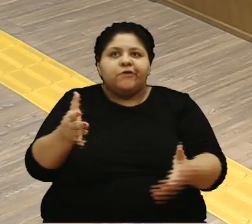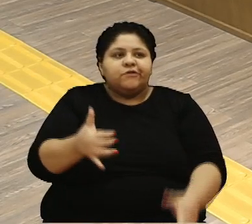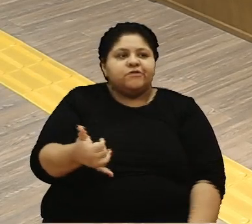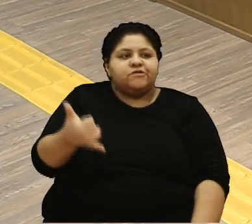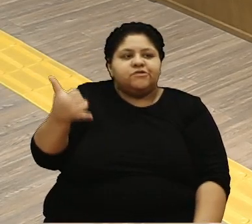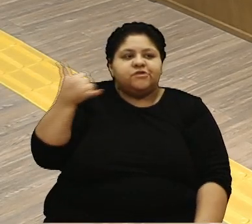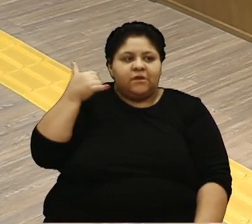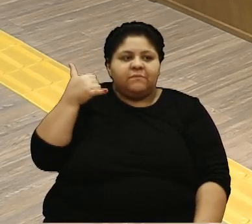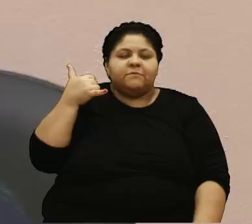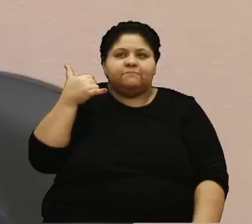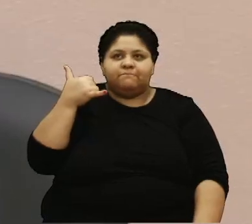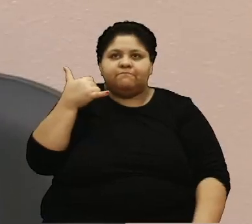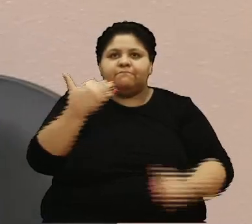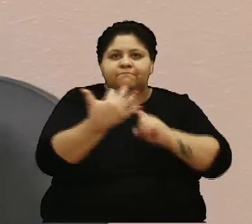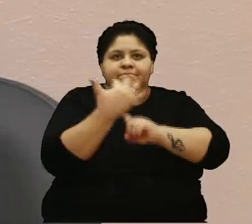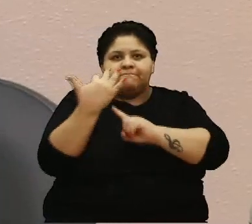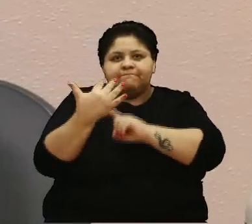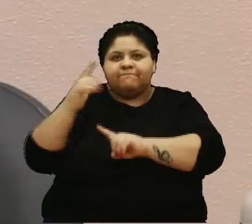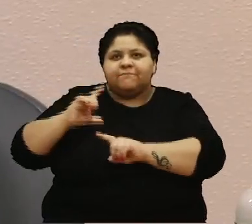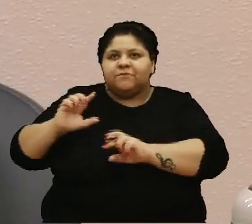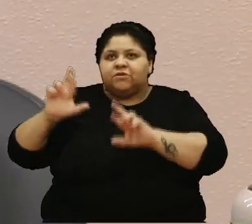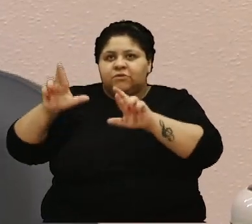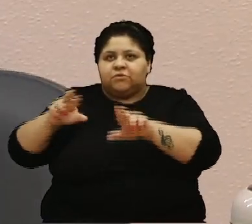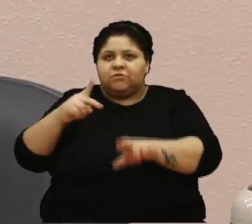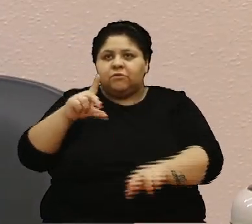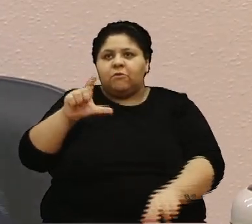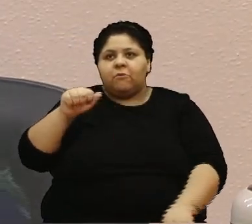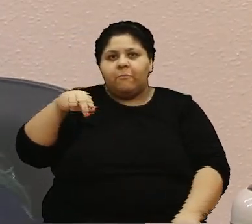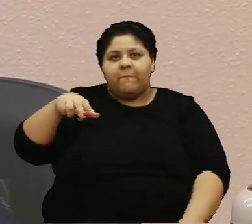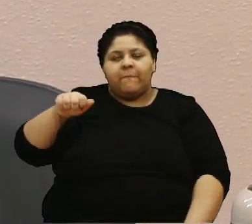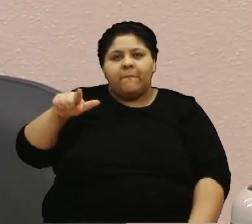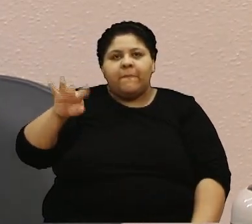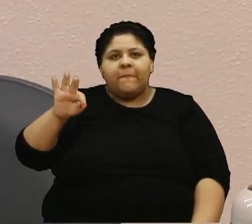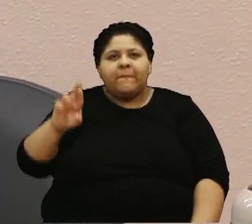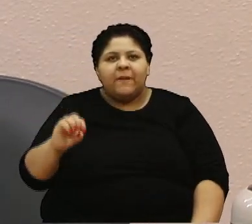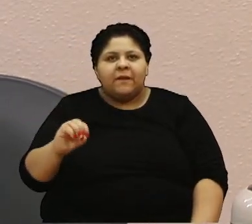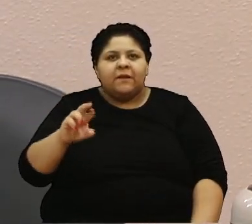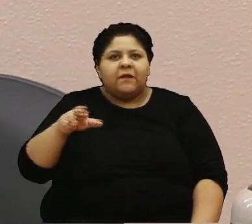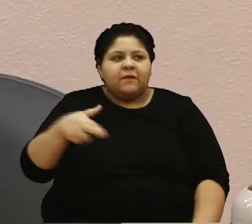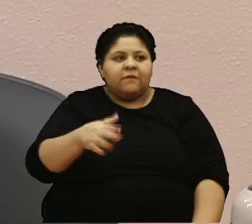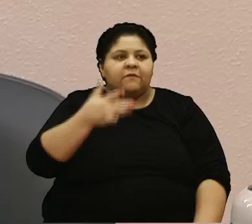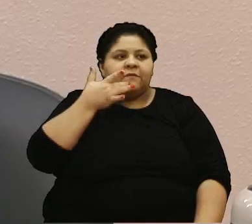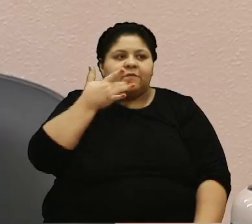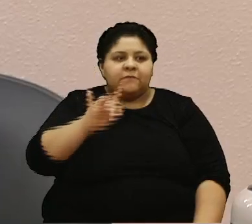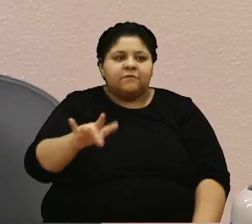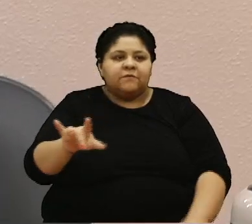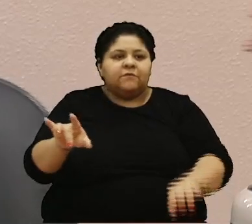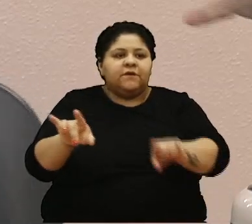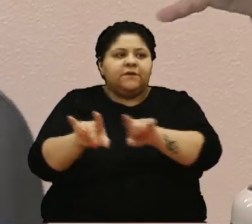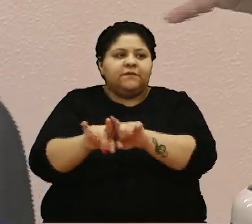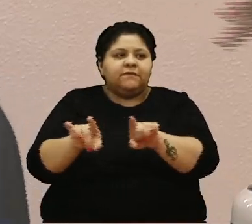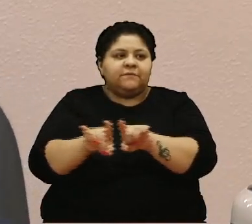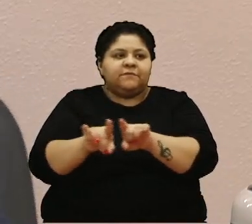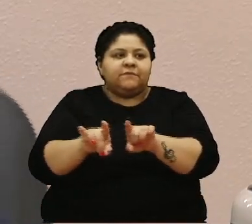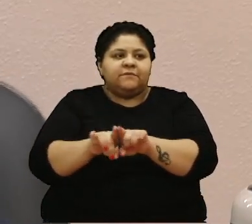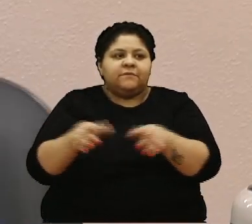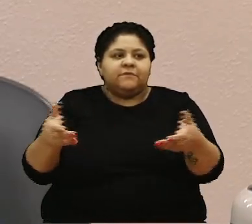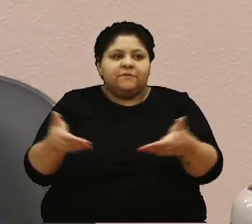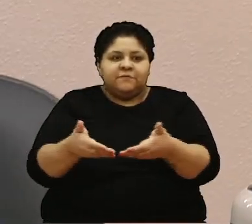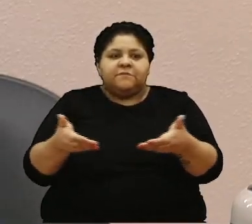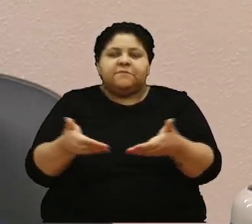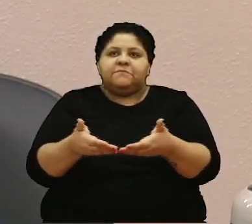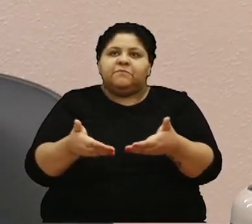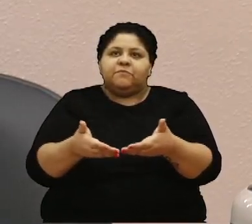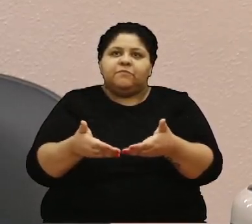várias demandas. Ontem nós tivemos aí na região do Planalto Rio Branco, na rua Maria Blandina Rigoni, ali aos lados do trilho